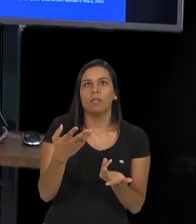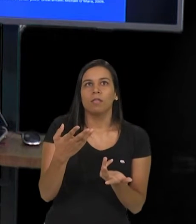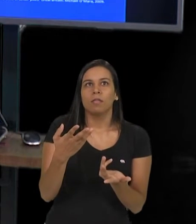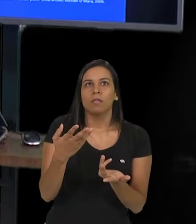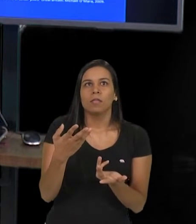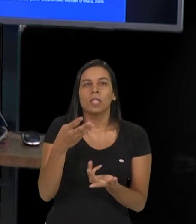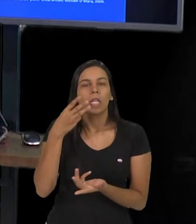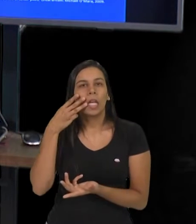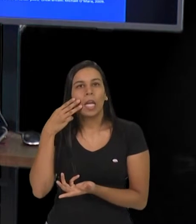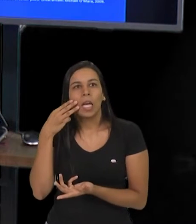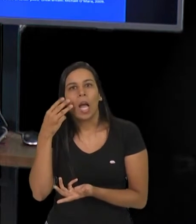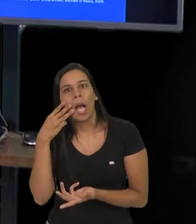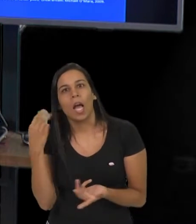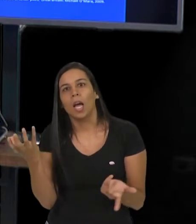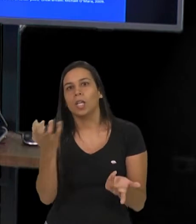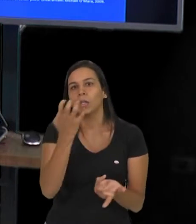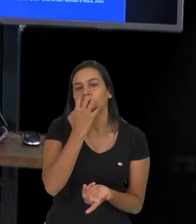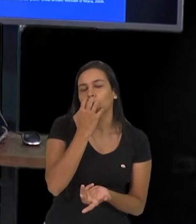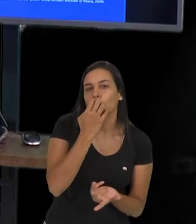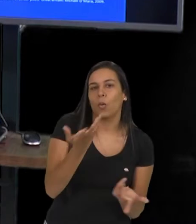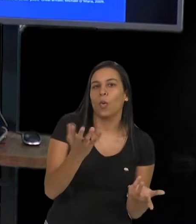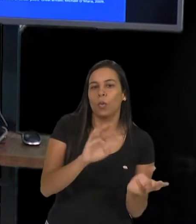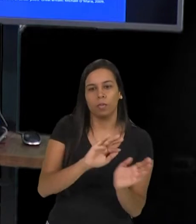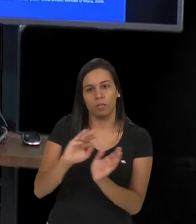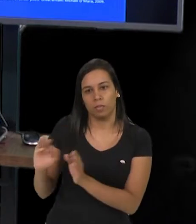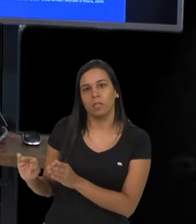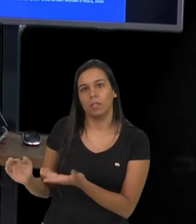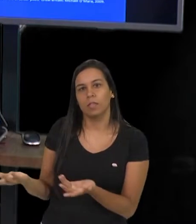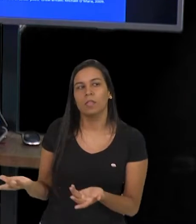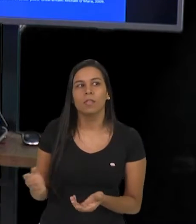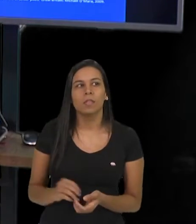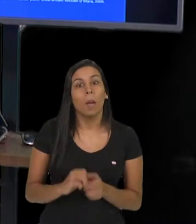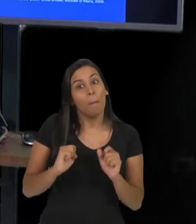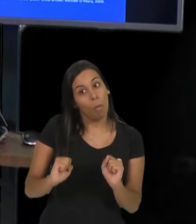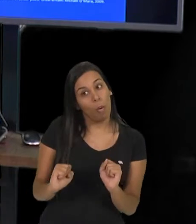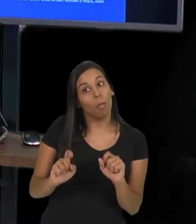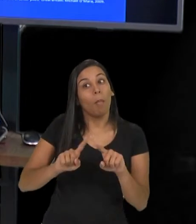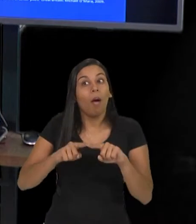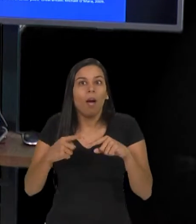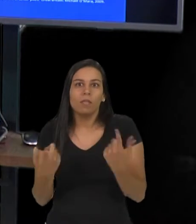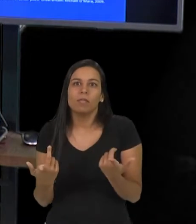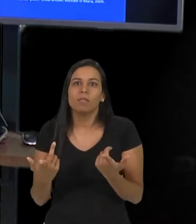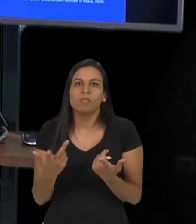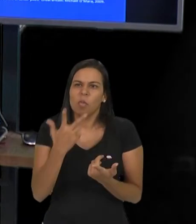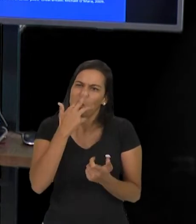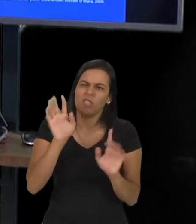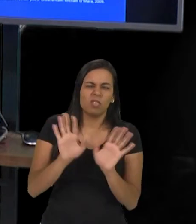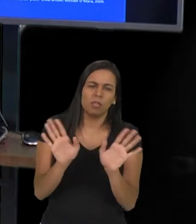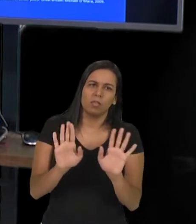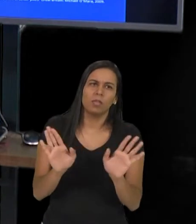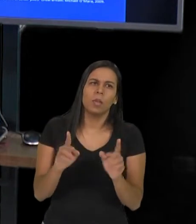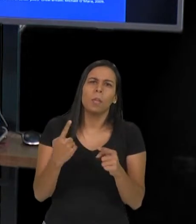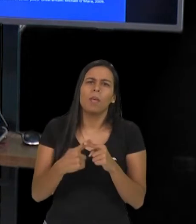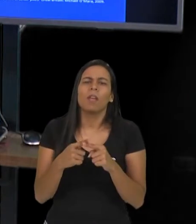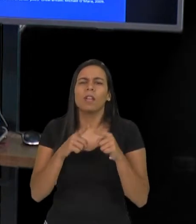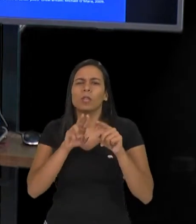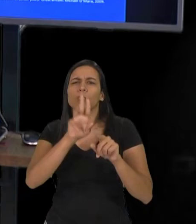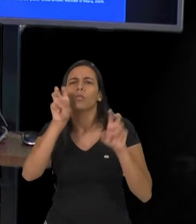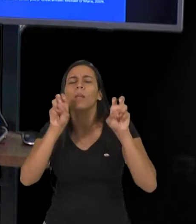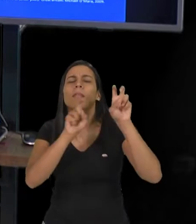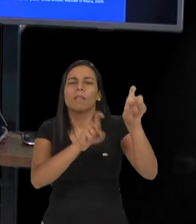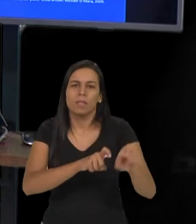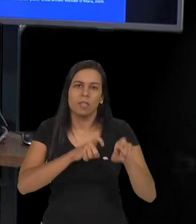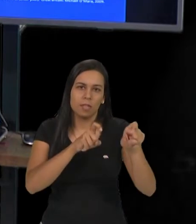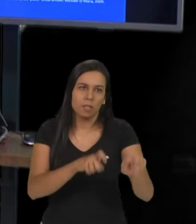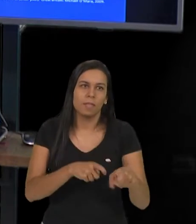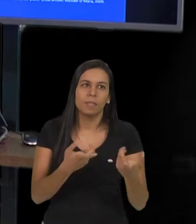animais caseiros, os pets, né? Como cachorro, gato. Pode até que seja, mas talvez não, porque fala em fazenda, tá? Ele vai na frente